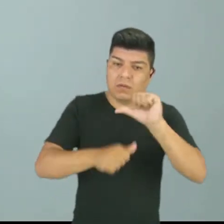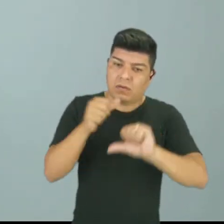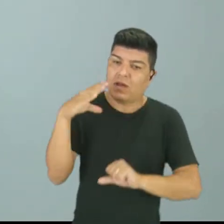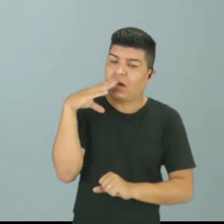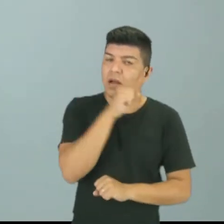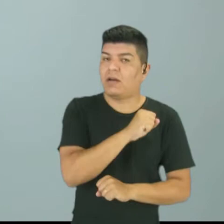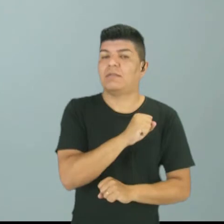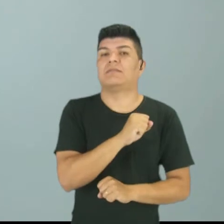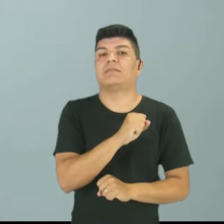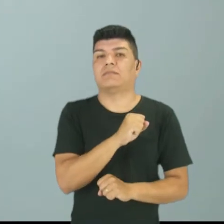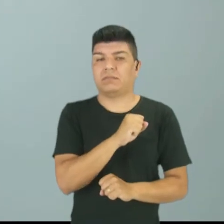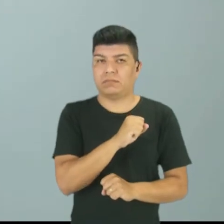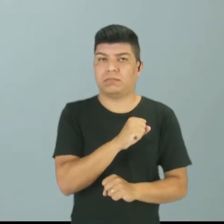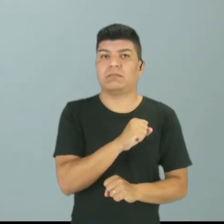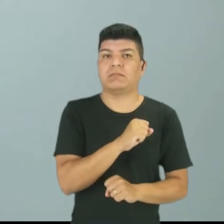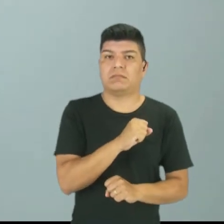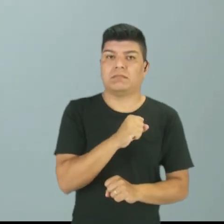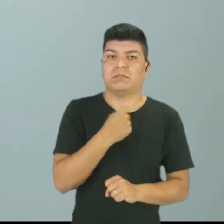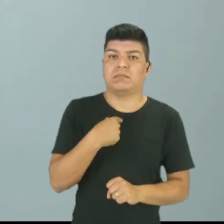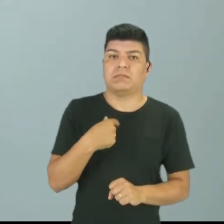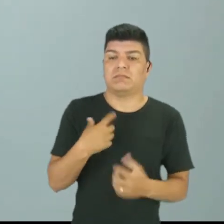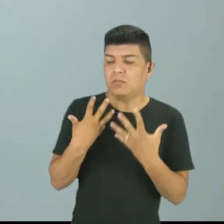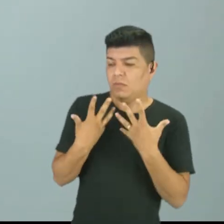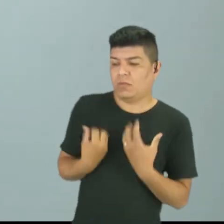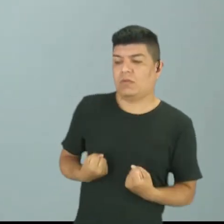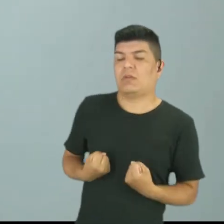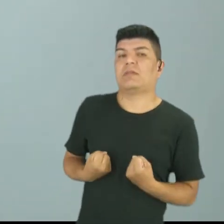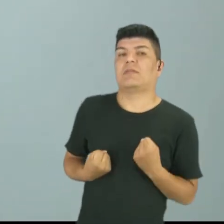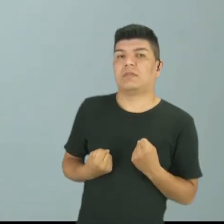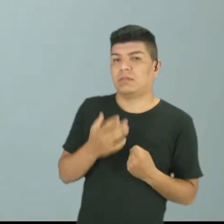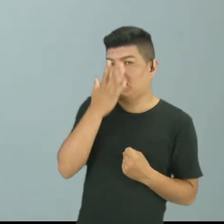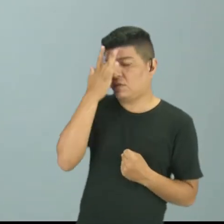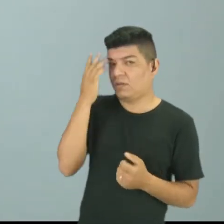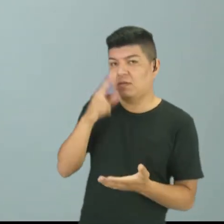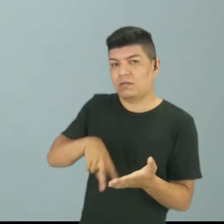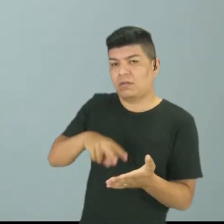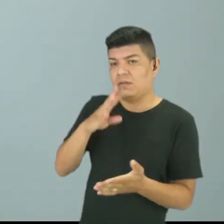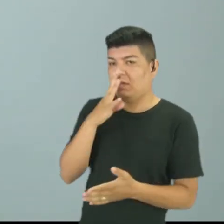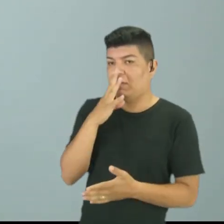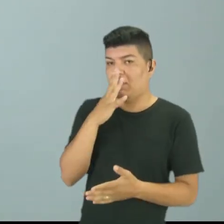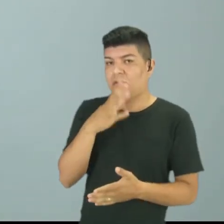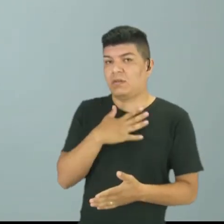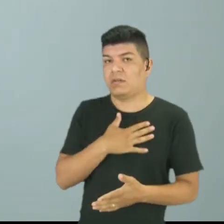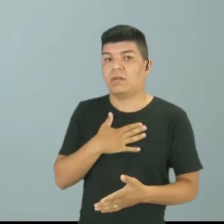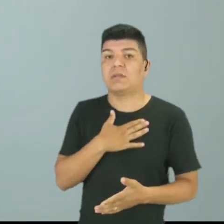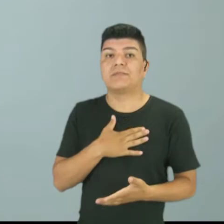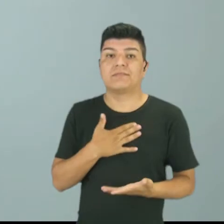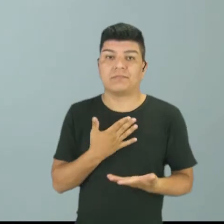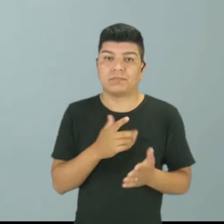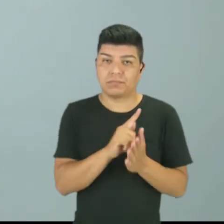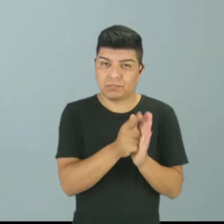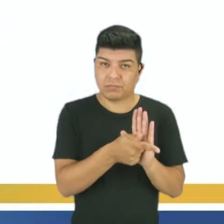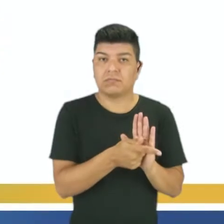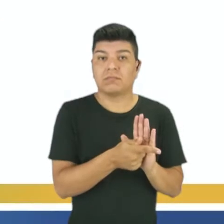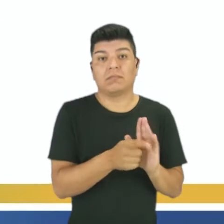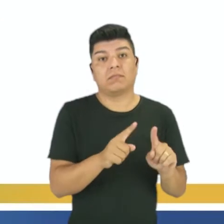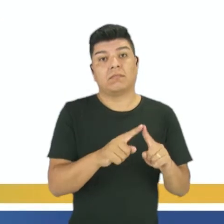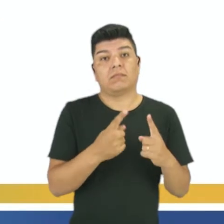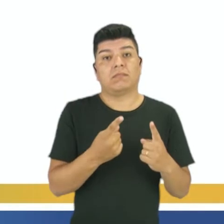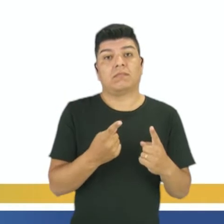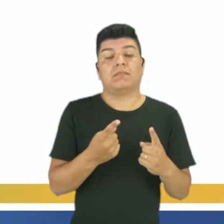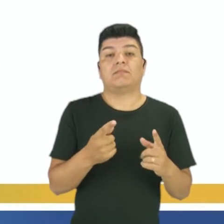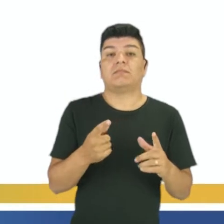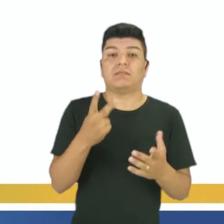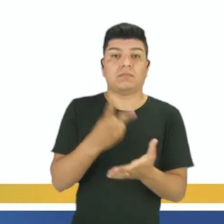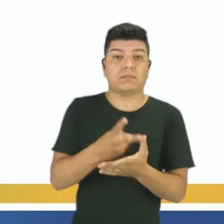rápida de estética da recepção de um leitor que aprecia esse tipo de gênero. No entanto,